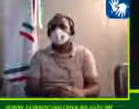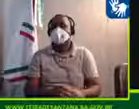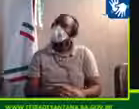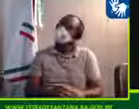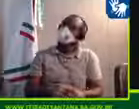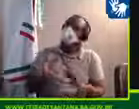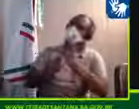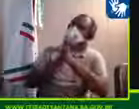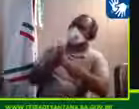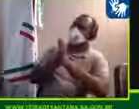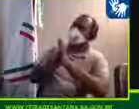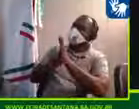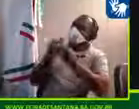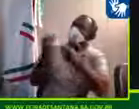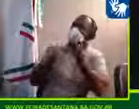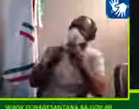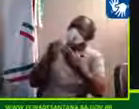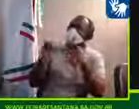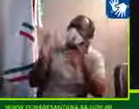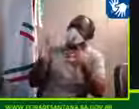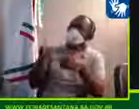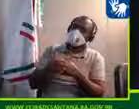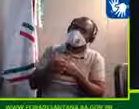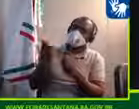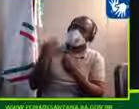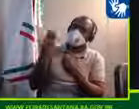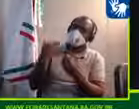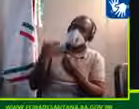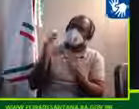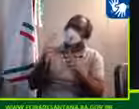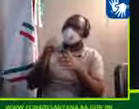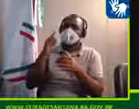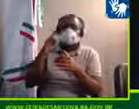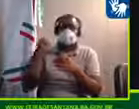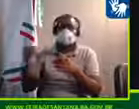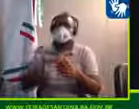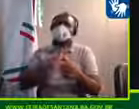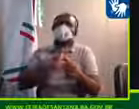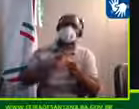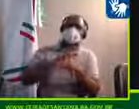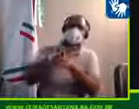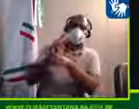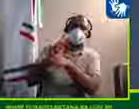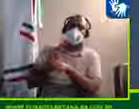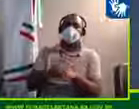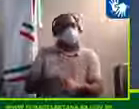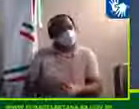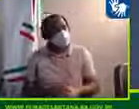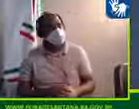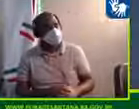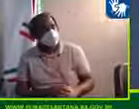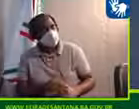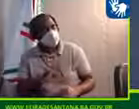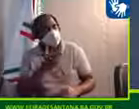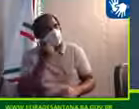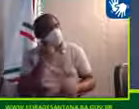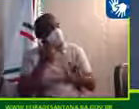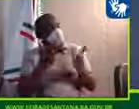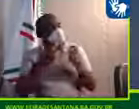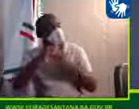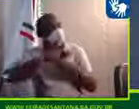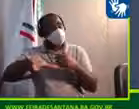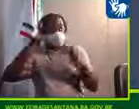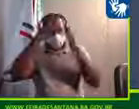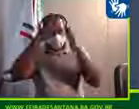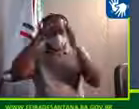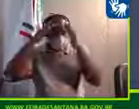senhor desses dias de toque de recolher? A minha avaliação foi que as pessoas obedeceram